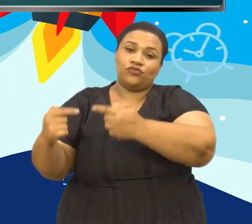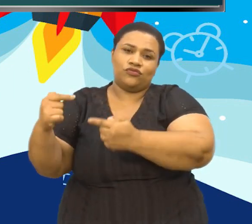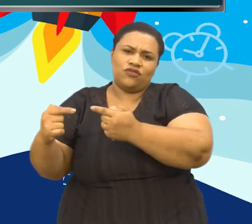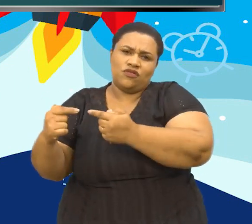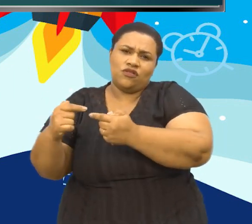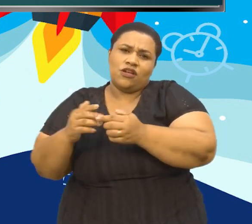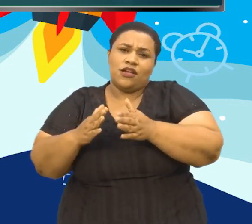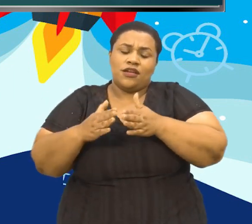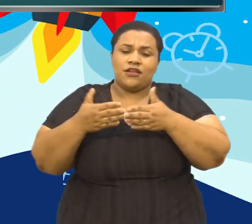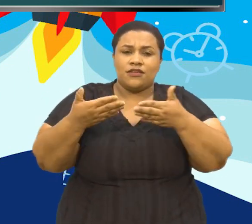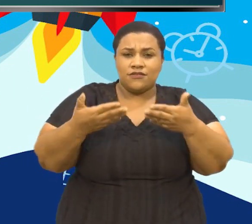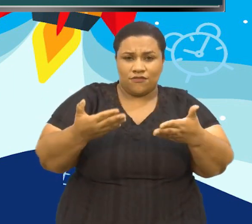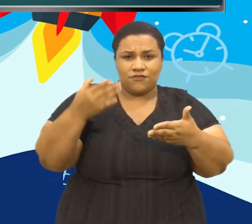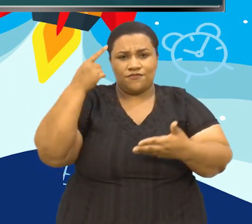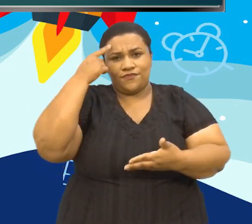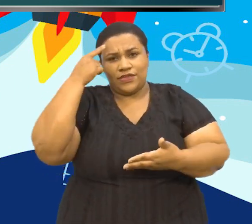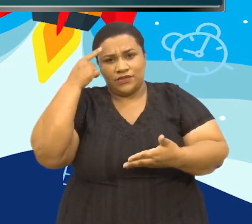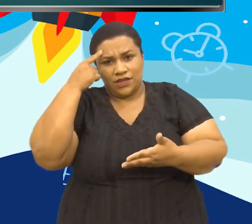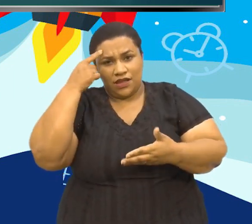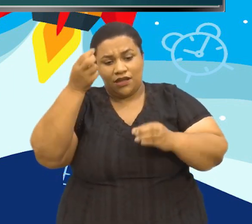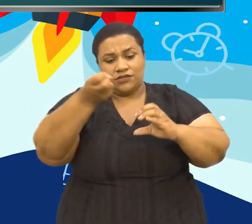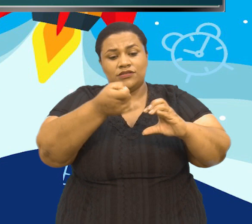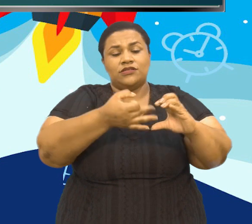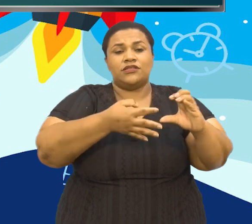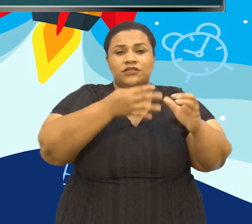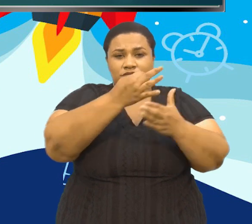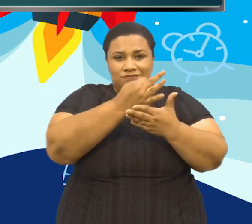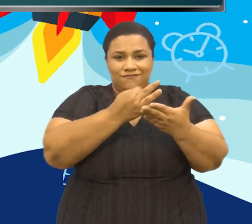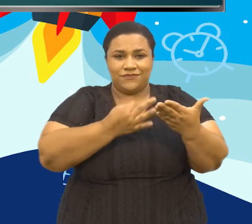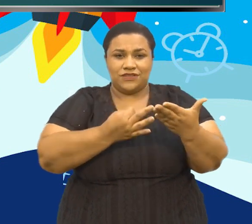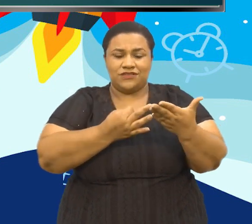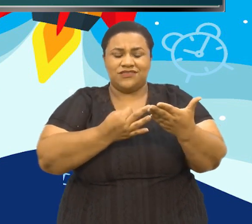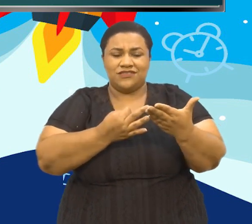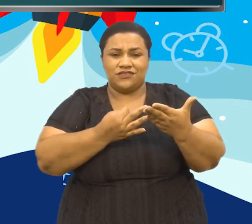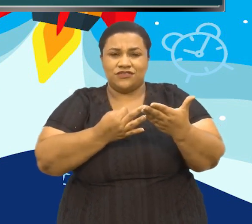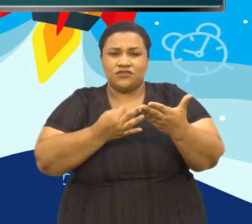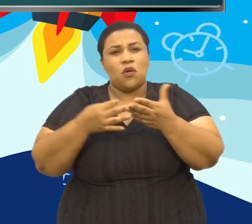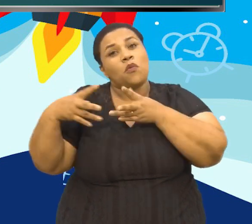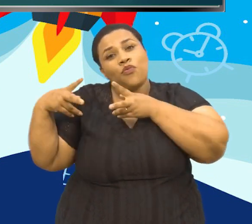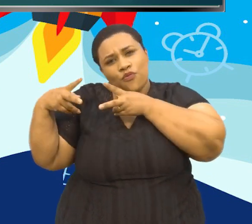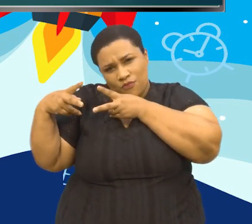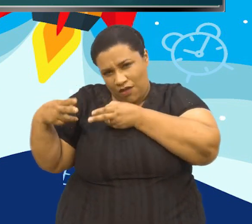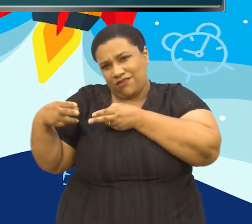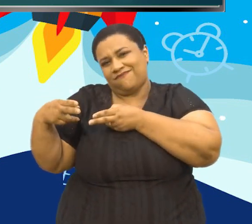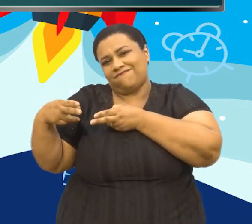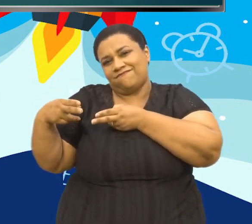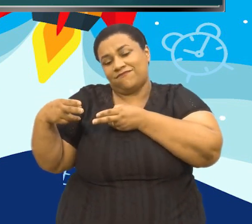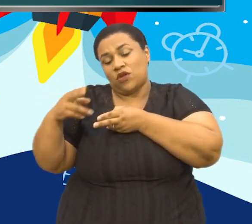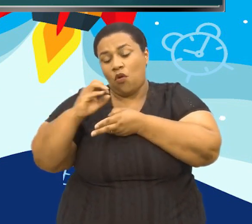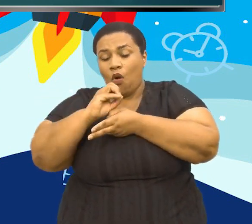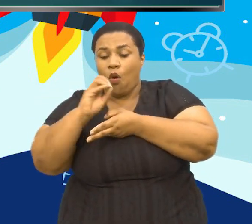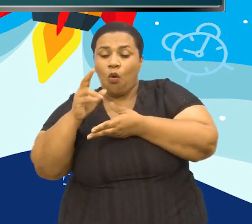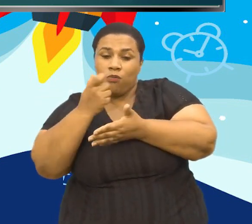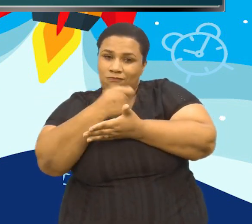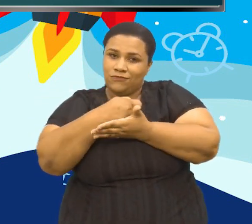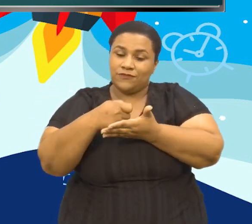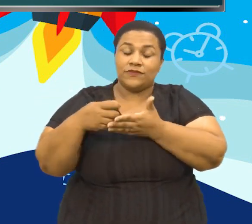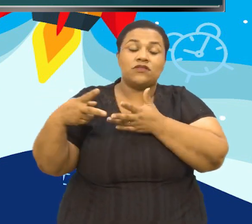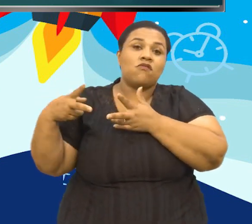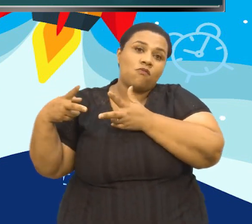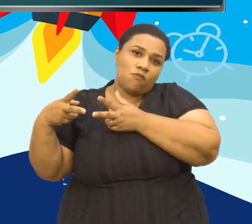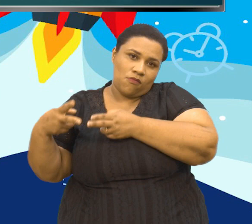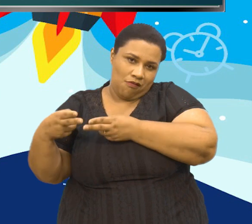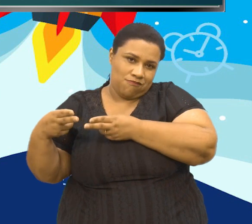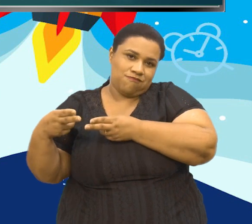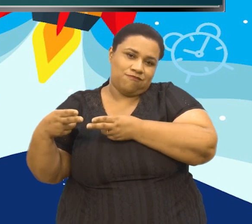Então, se a gente pensar, será que as características desses textos, elas são as mesmas? A forma de escrever esses